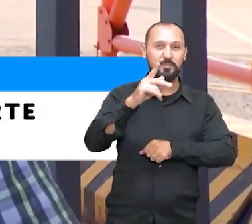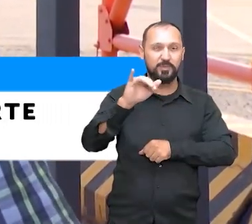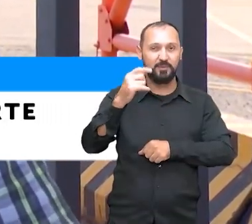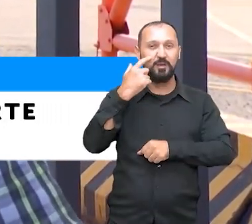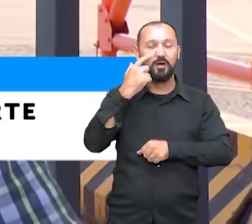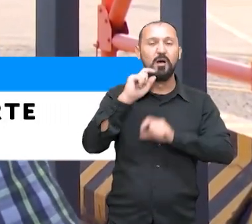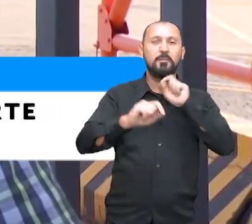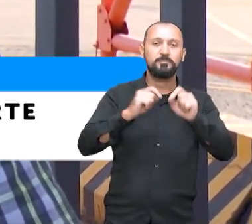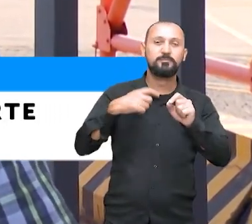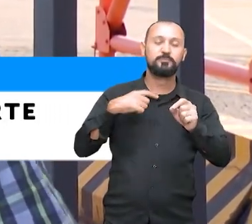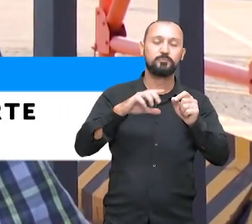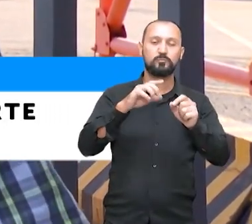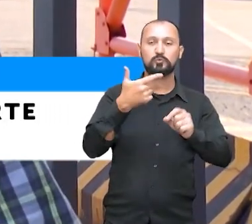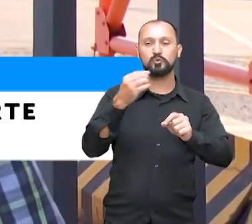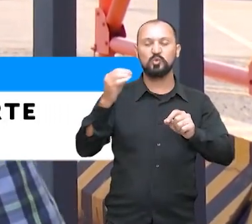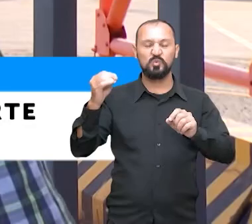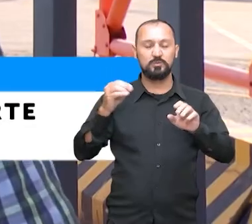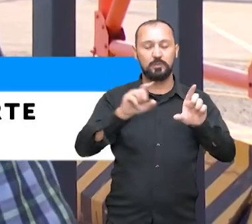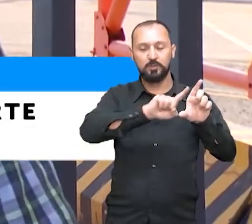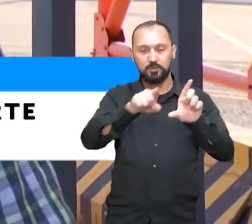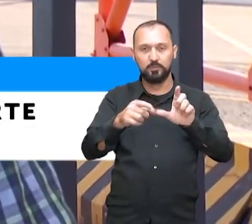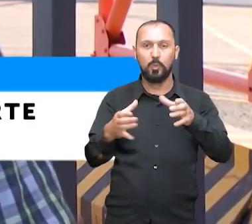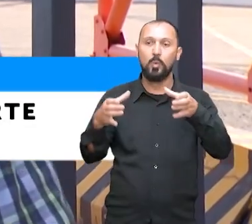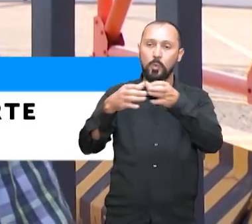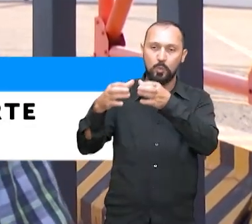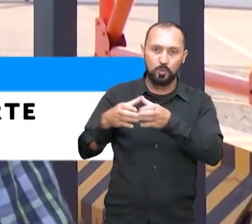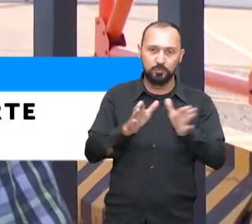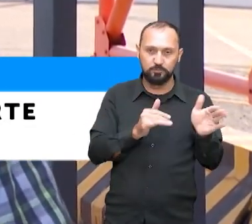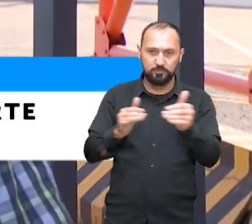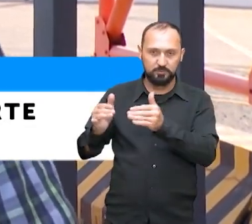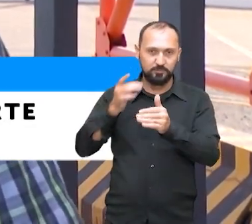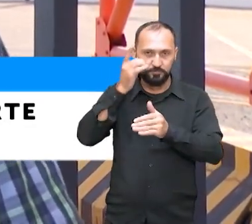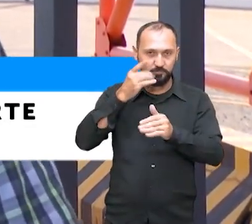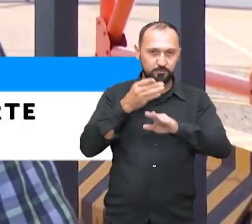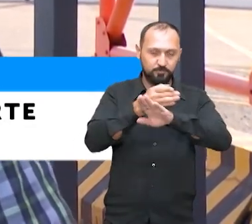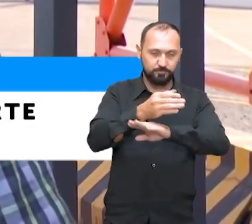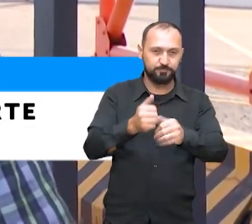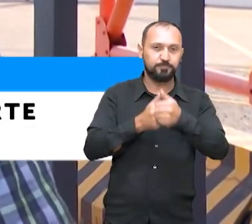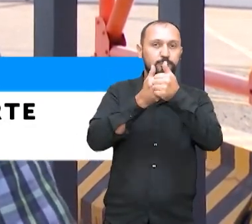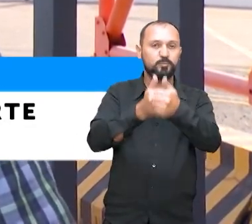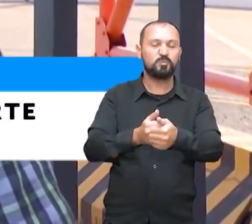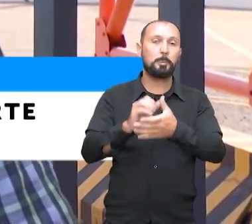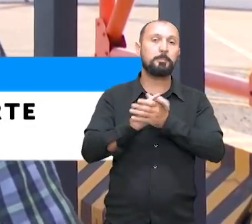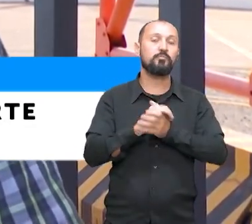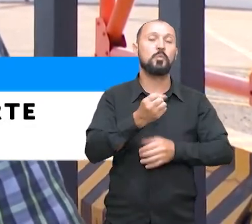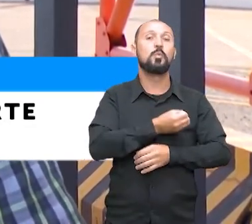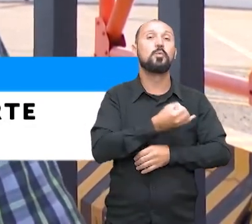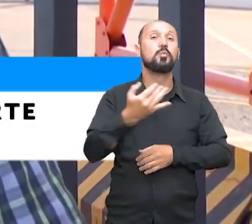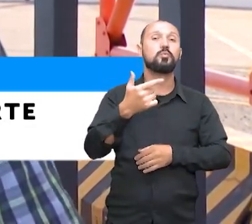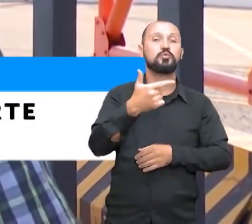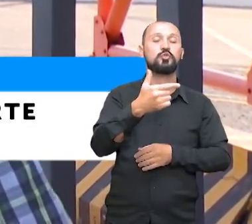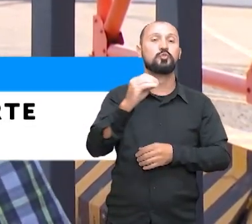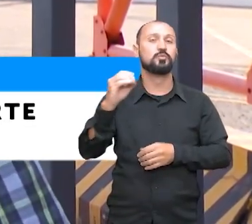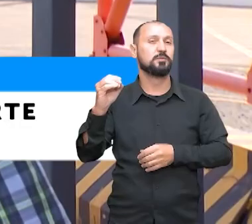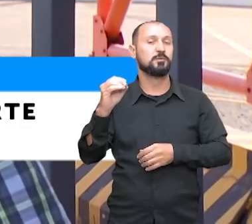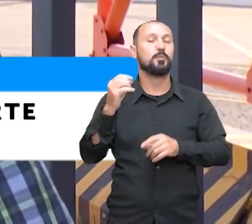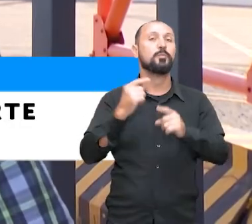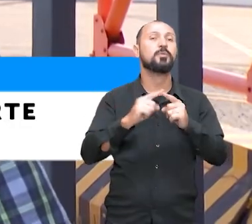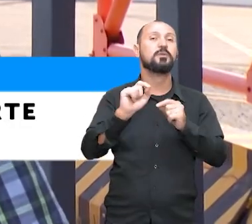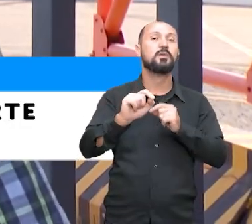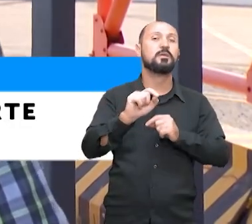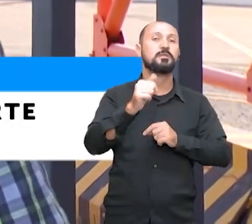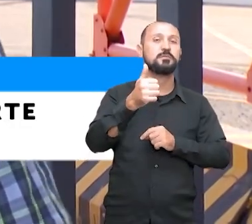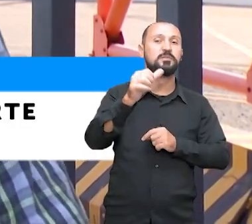acompanhamos a retirada de todos os 200, as equipes dos gabinetes acompanharam. E o número de 200 medidores, porque